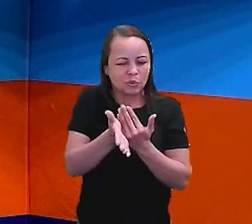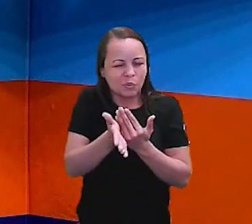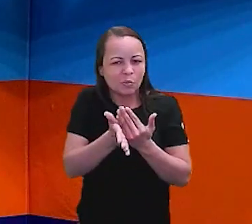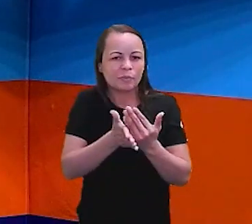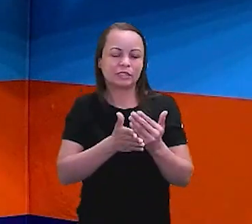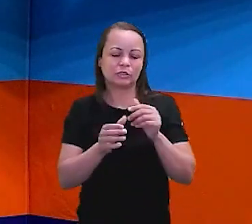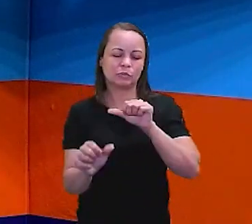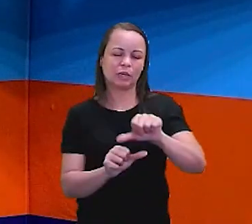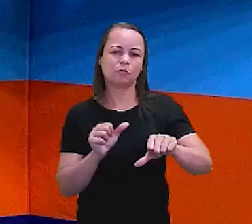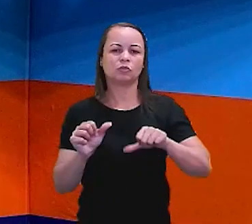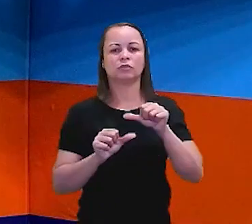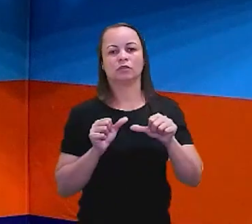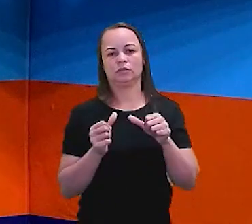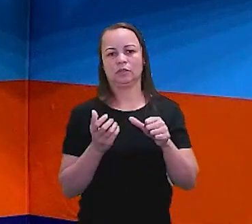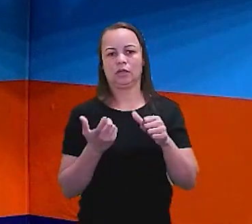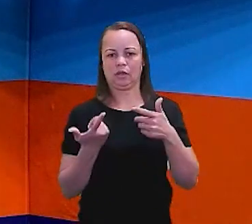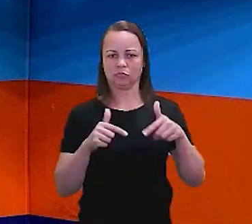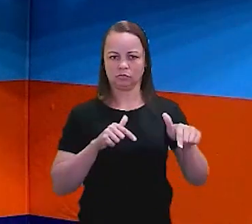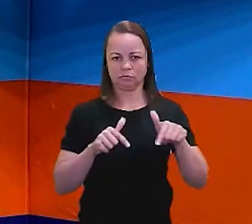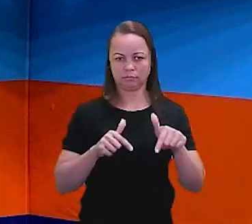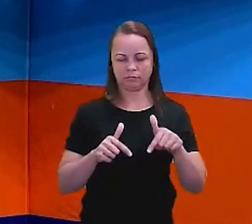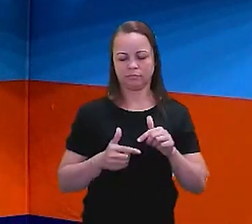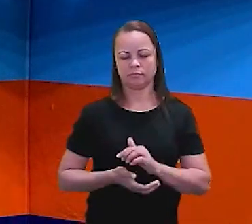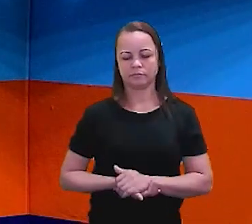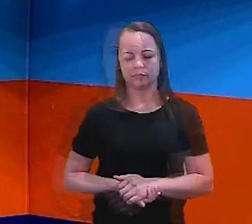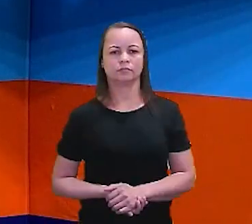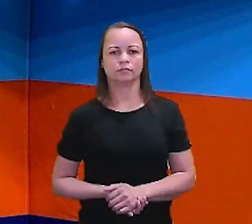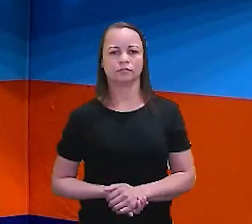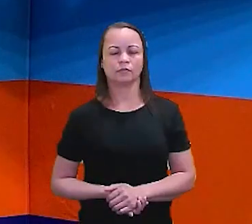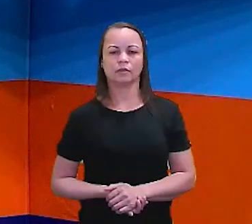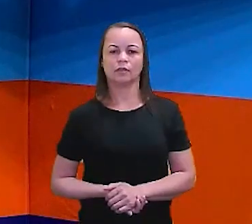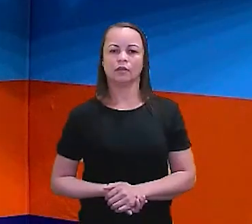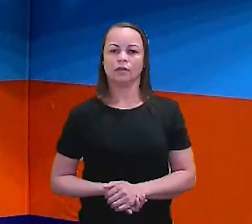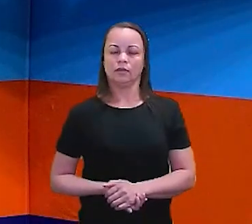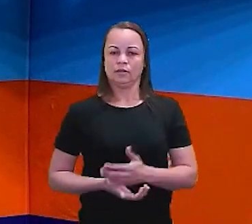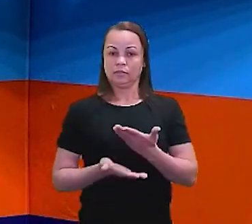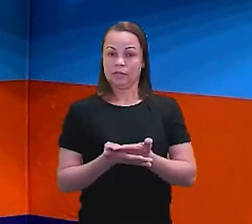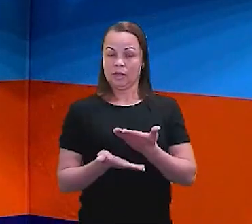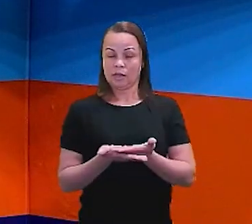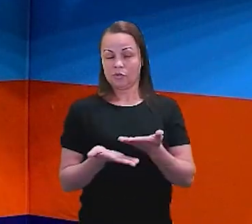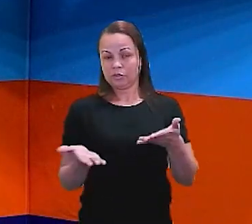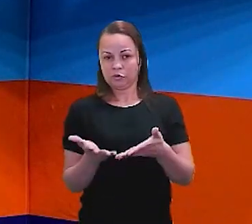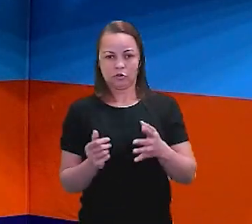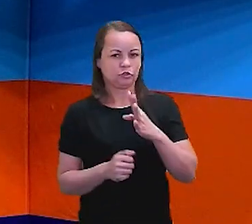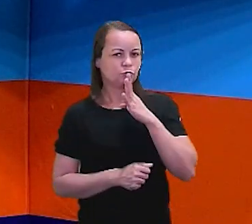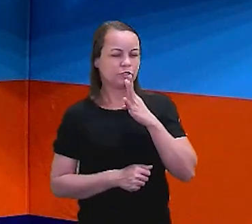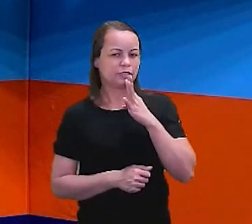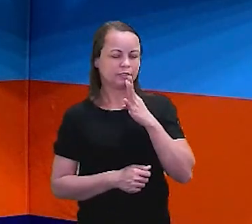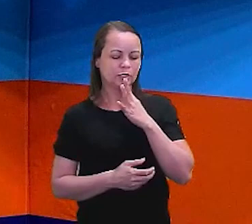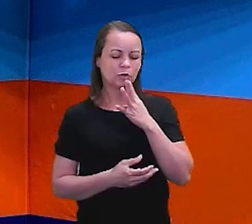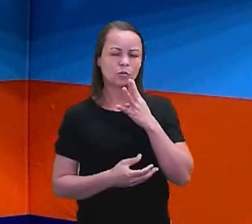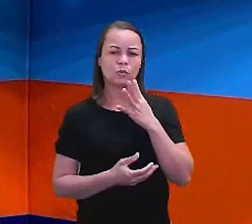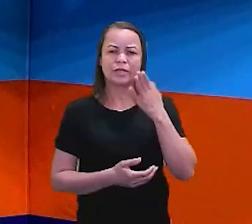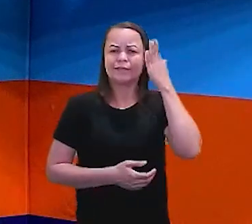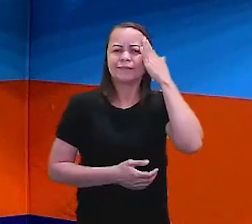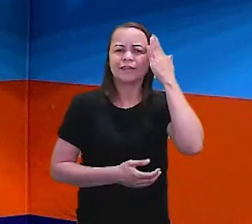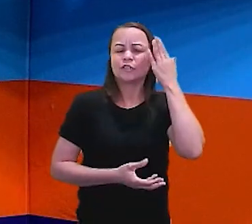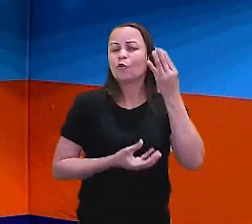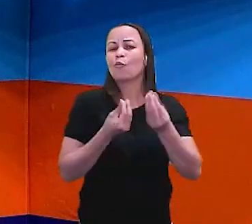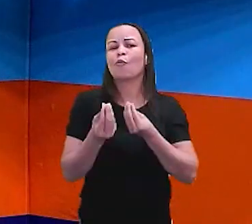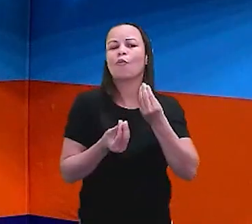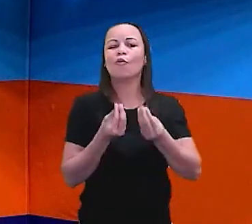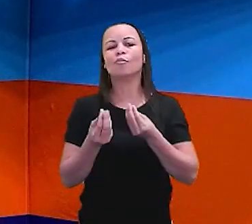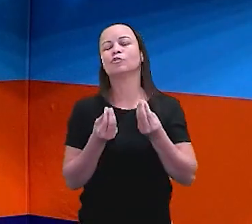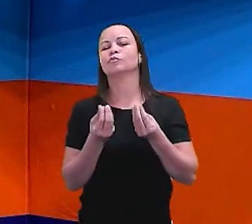mudança referente ao trabalhador. Na aula de hoje, a gente conhecer um pouquinho, compreendeu o modo